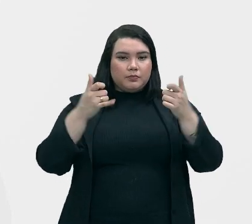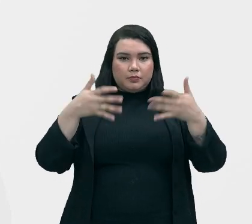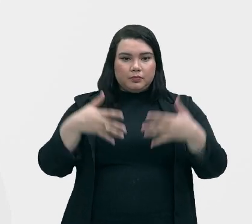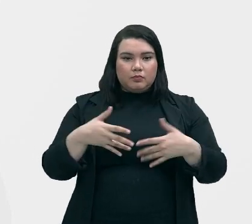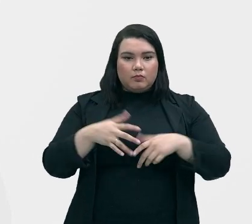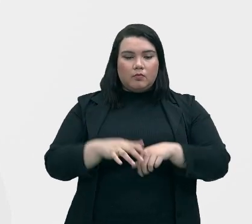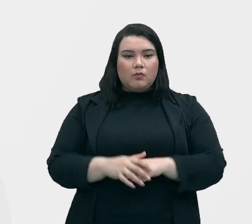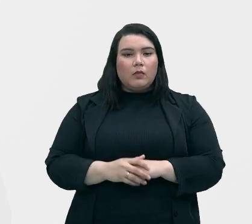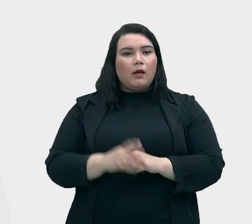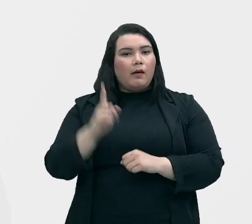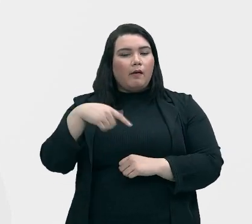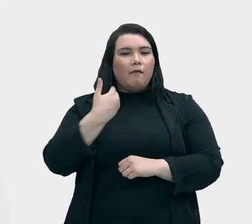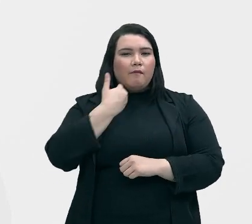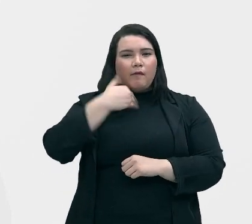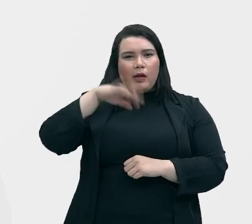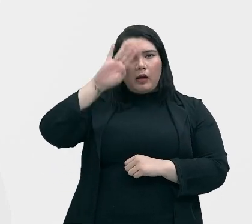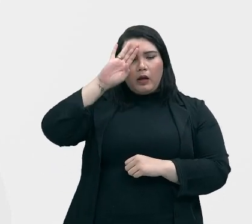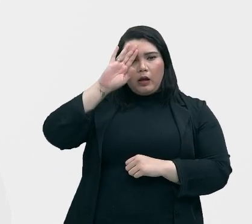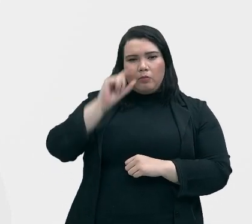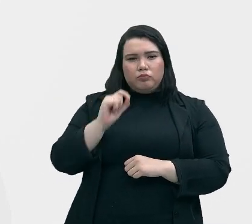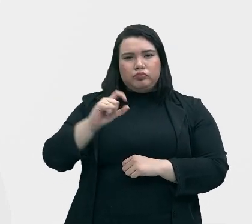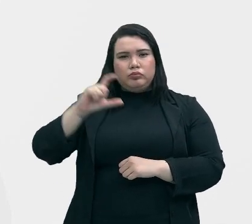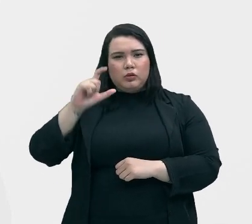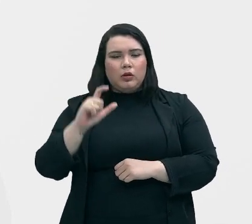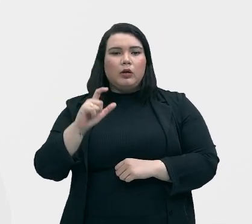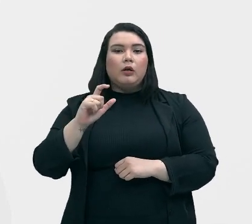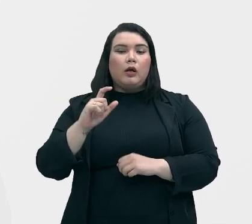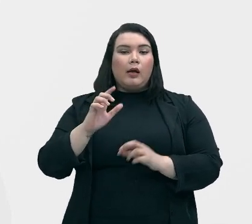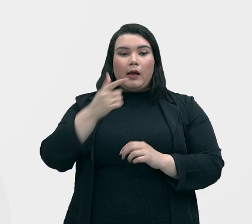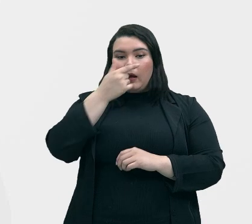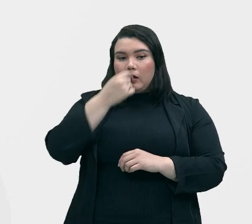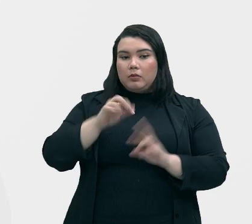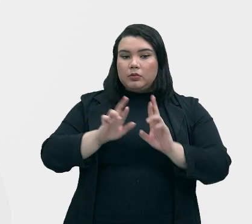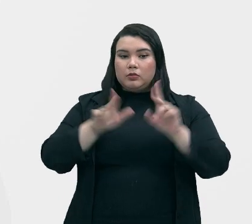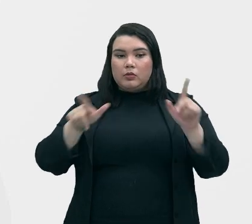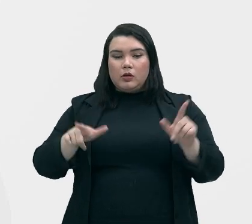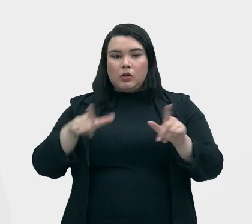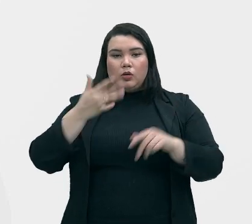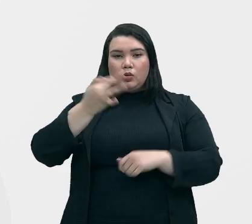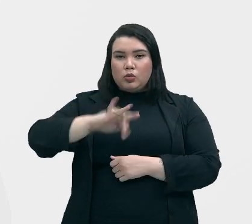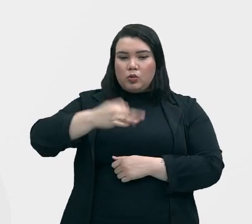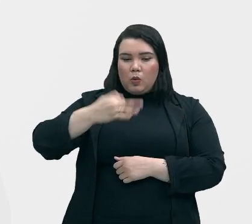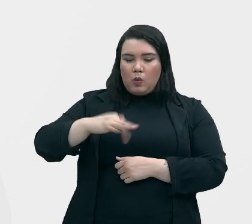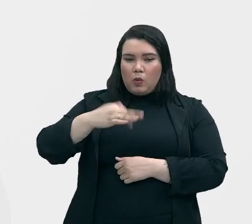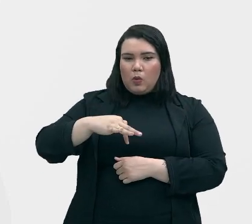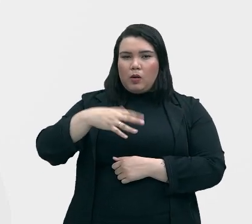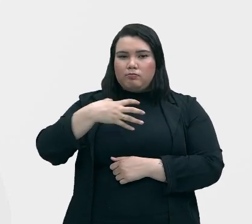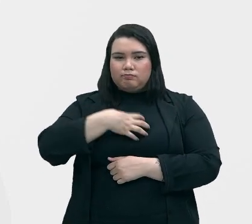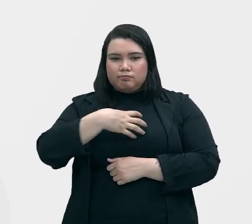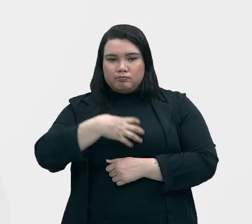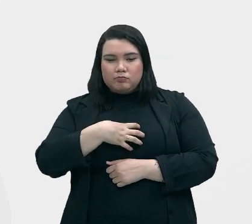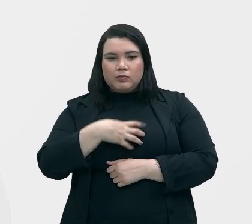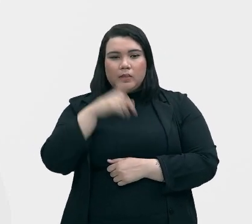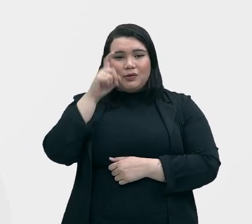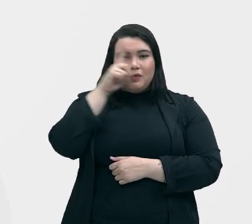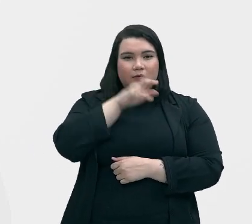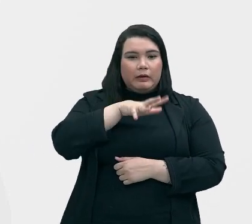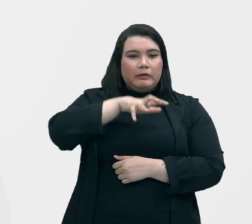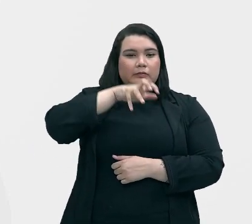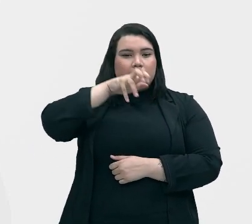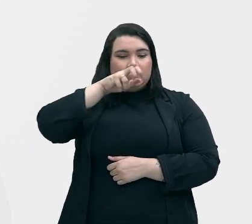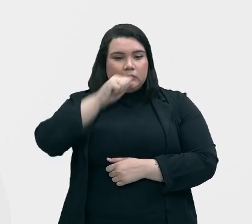pneumonia, também febre alta. Diferente da gripe, ela apresenta essas dores no peito, dificuldade de